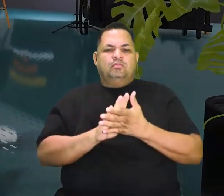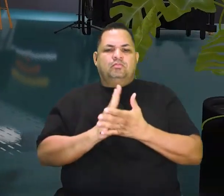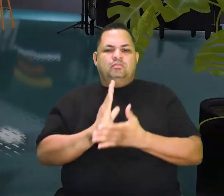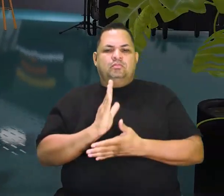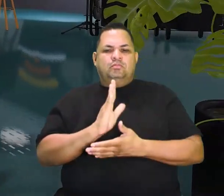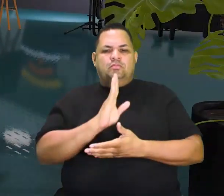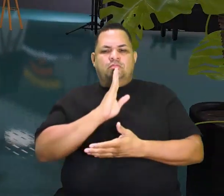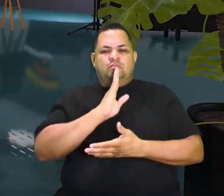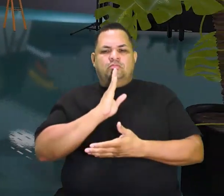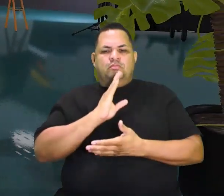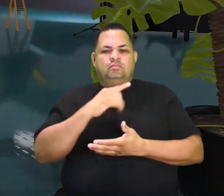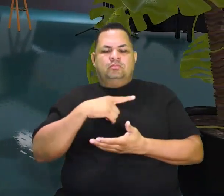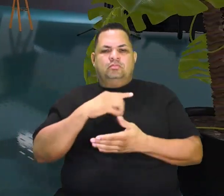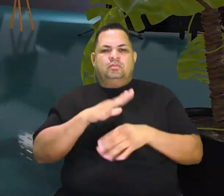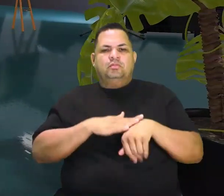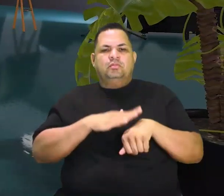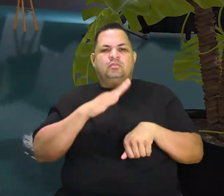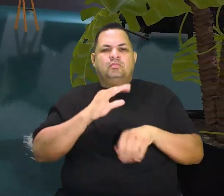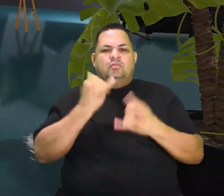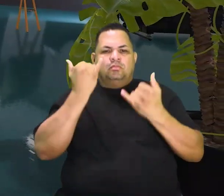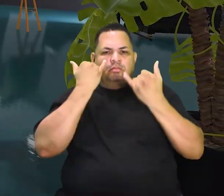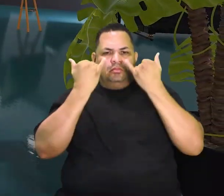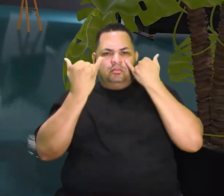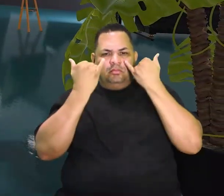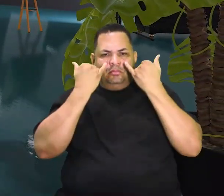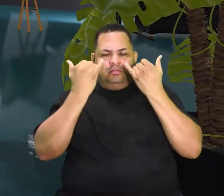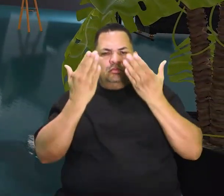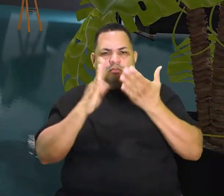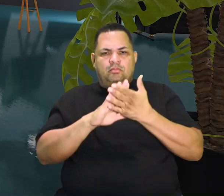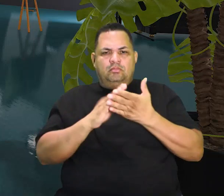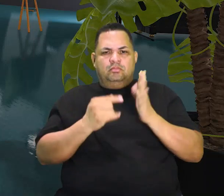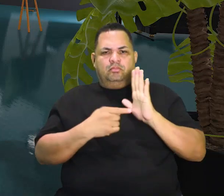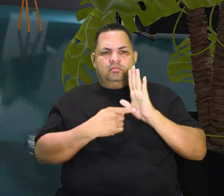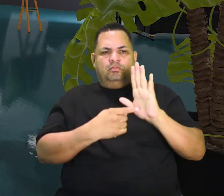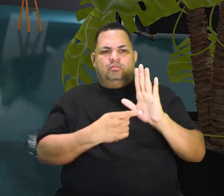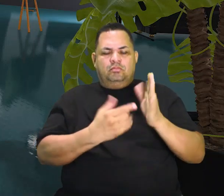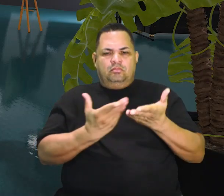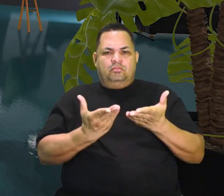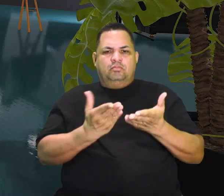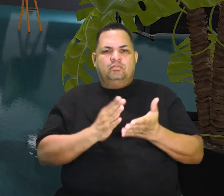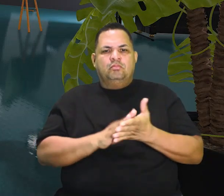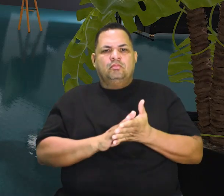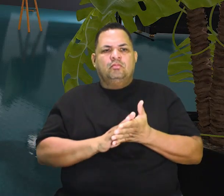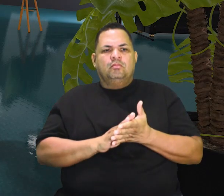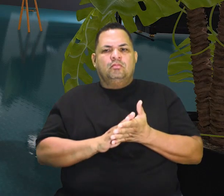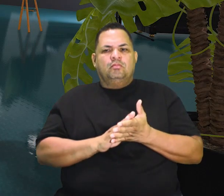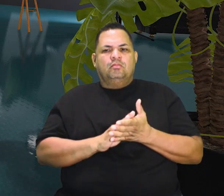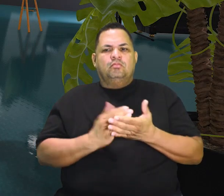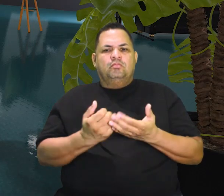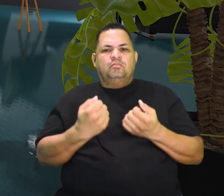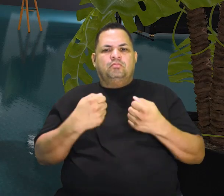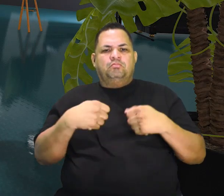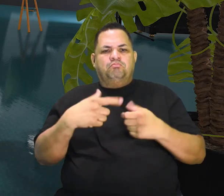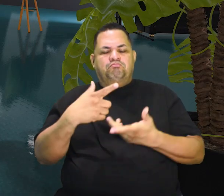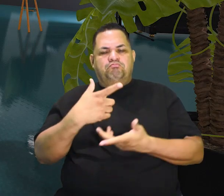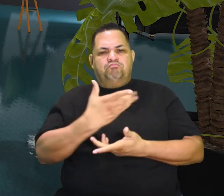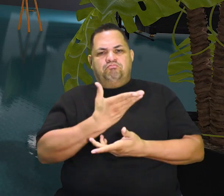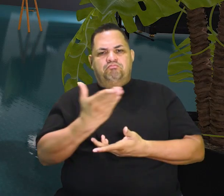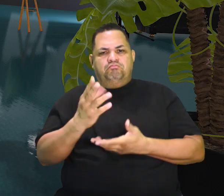já conhecem, tem mais informações, e eu trouxe aqui algumas para vocês, para que vocês